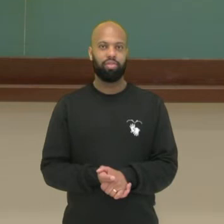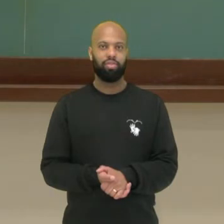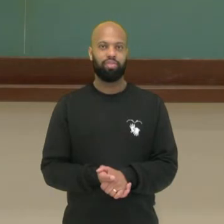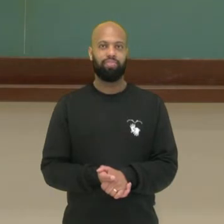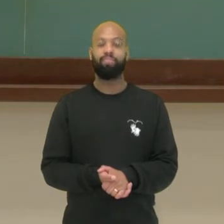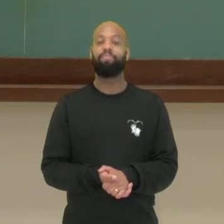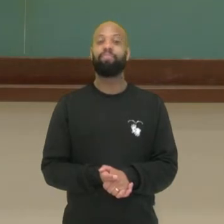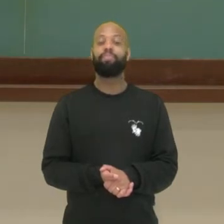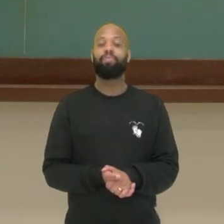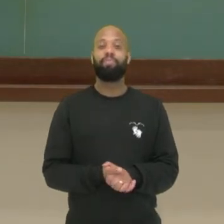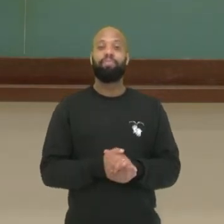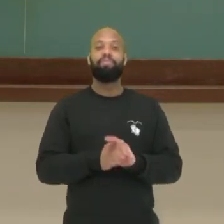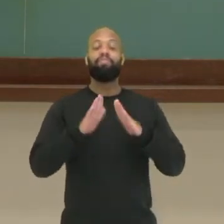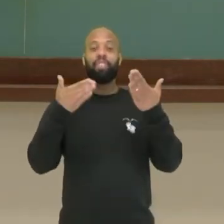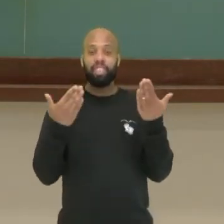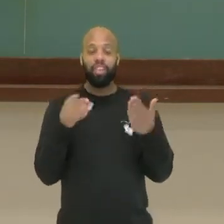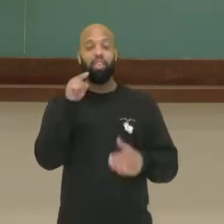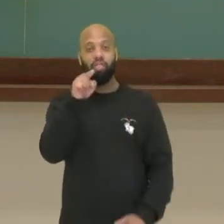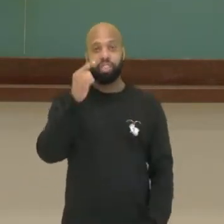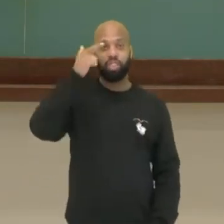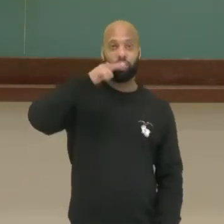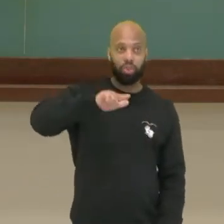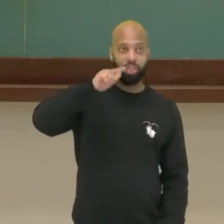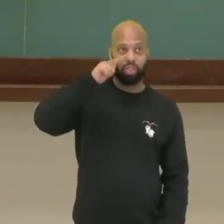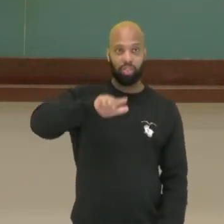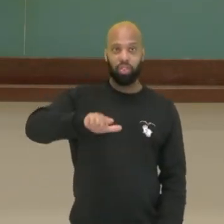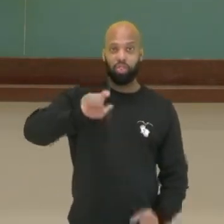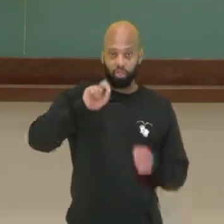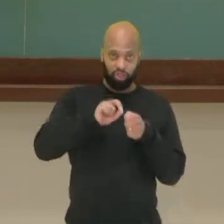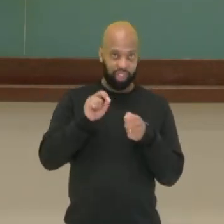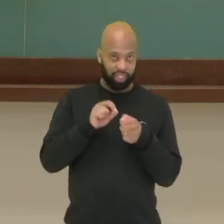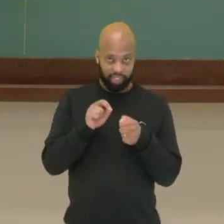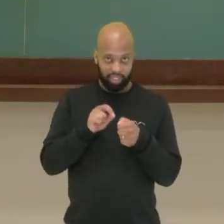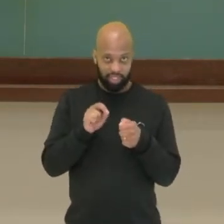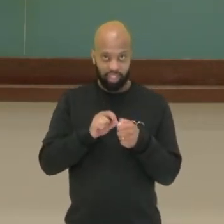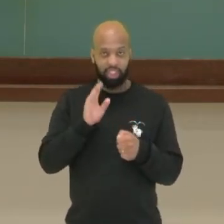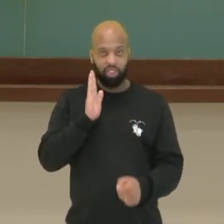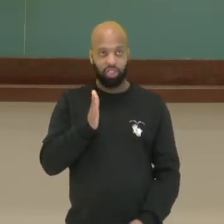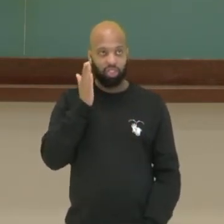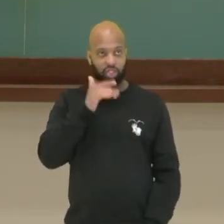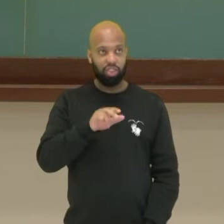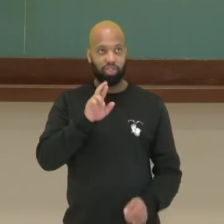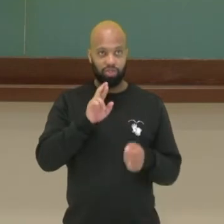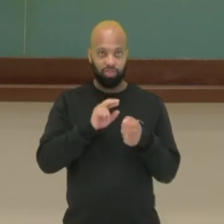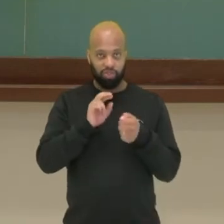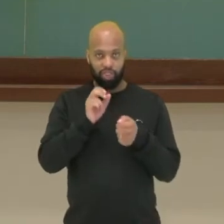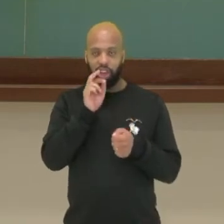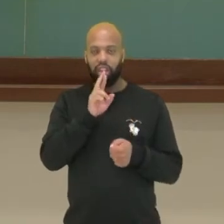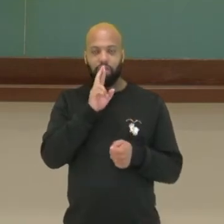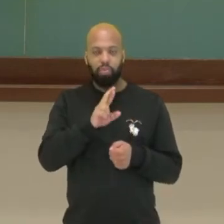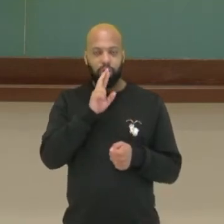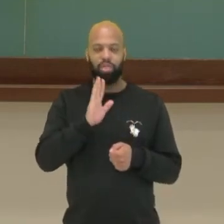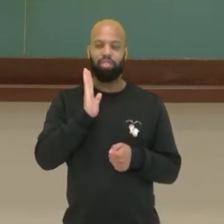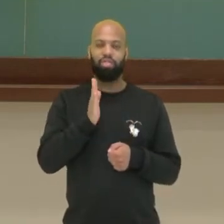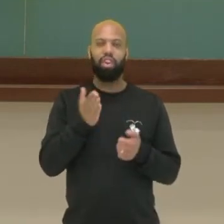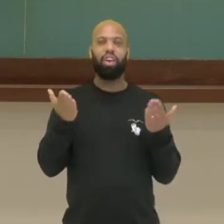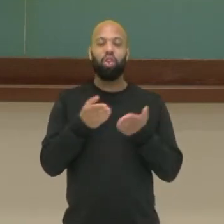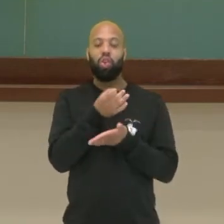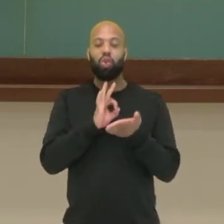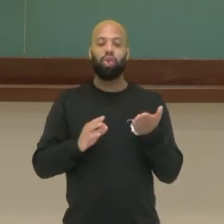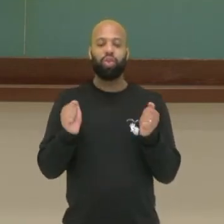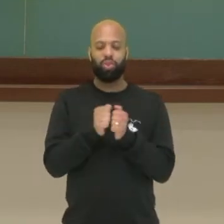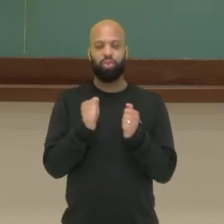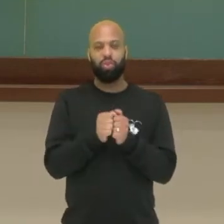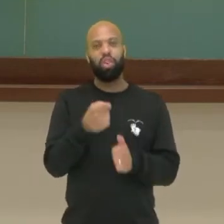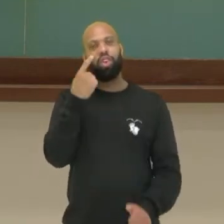E aí, meu querido, minha querida, já corrigiu? Aliás, corrigiu não, já respondeu? Vamos corrigir juntos aqui? Vamos ver se a